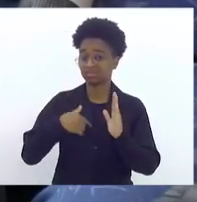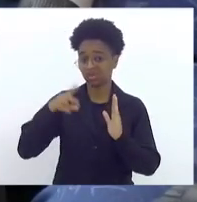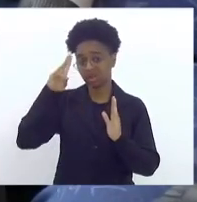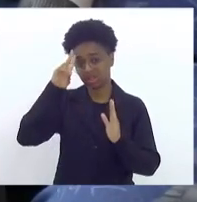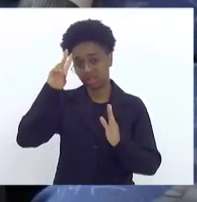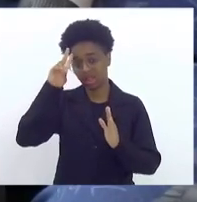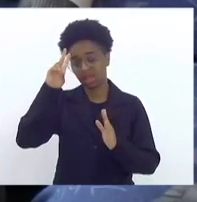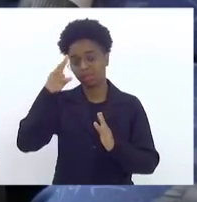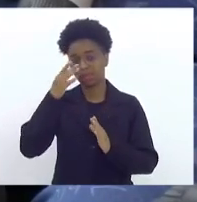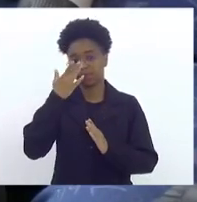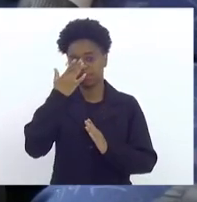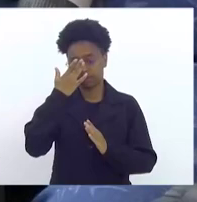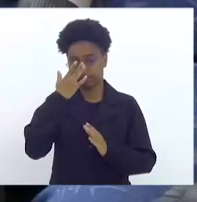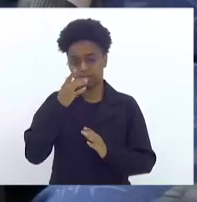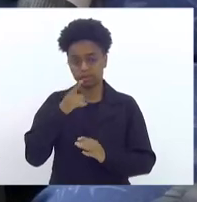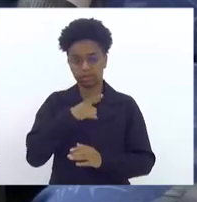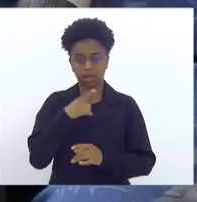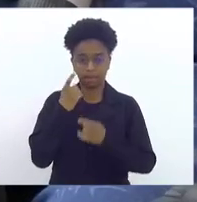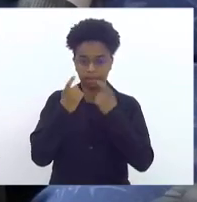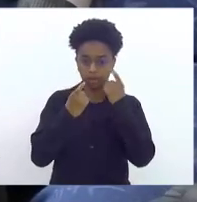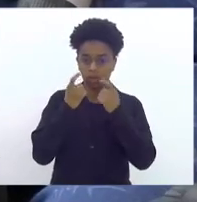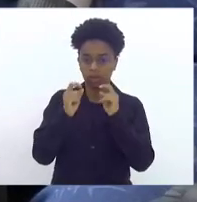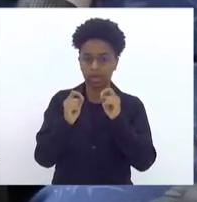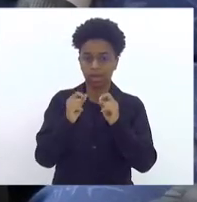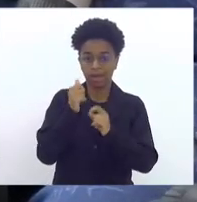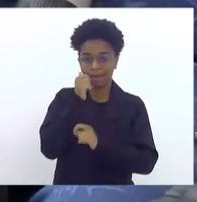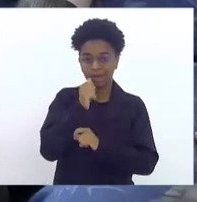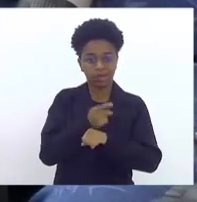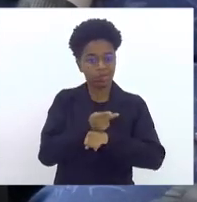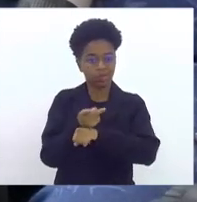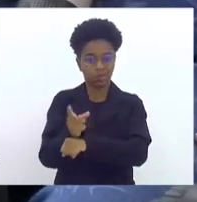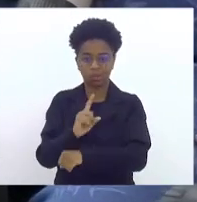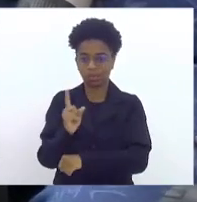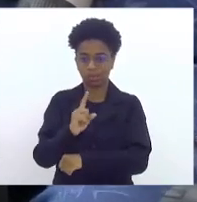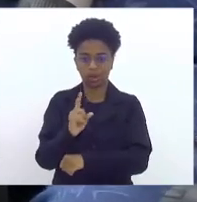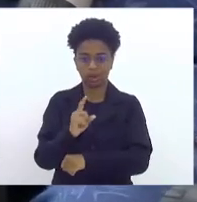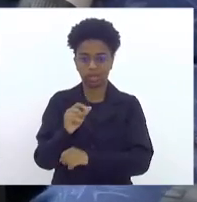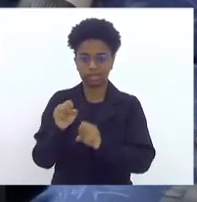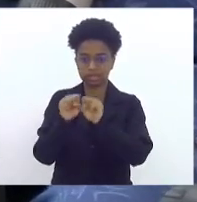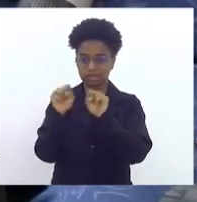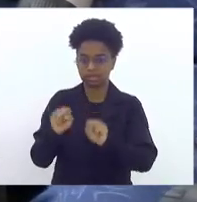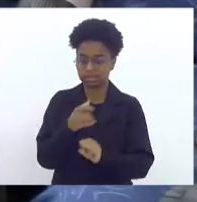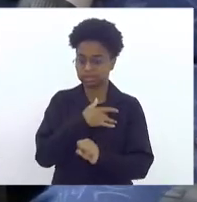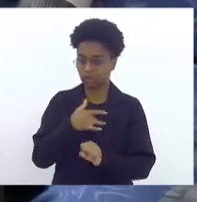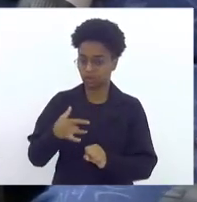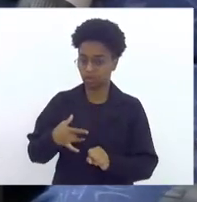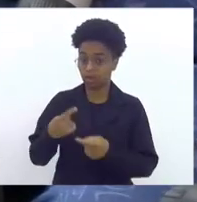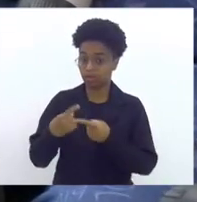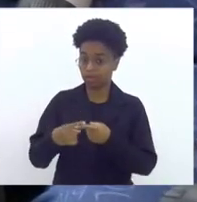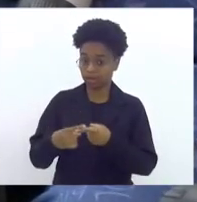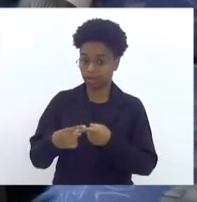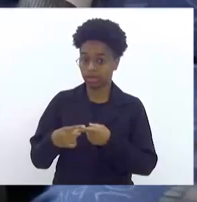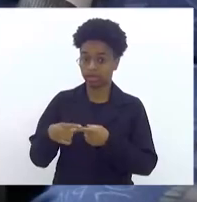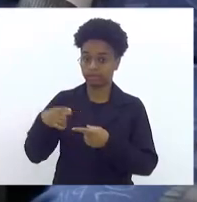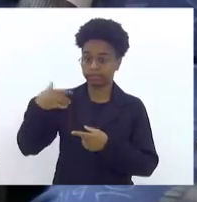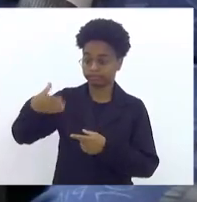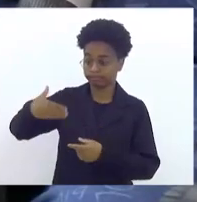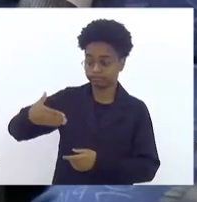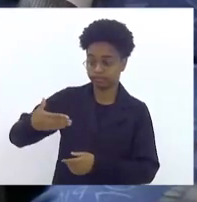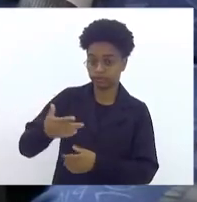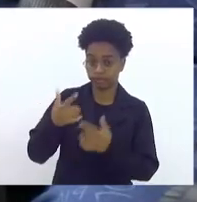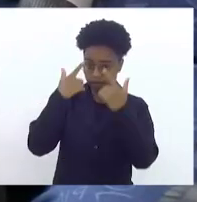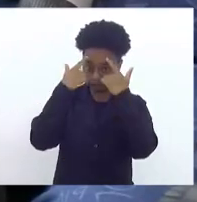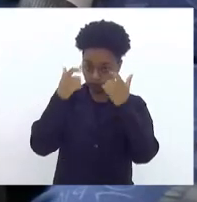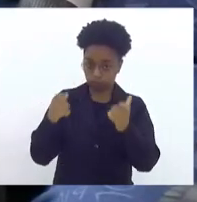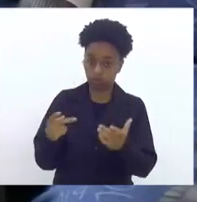houve uma preocupação da mulher não procurar o sistema de saúde porque ela naquele ciclo de violência que ela